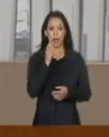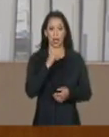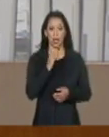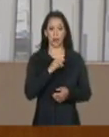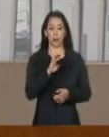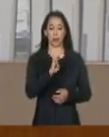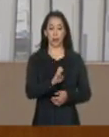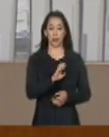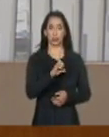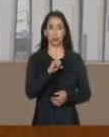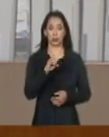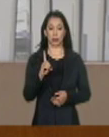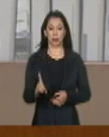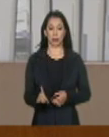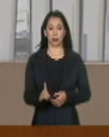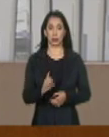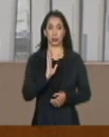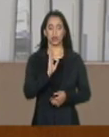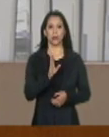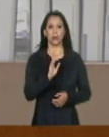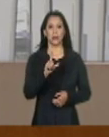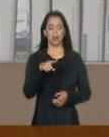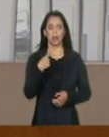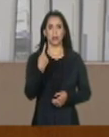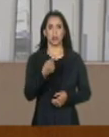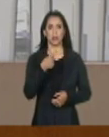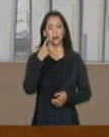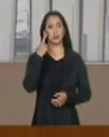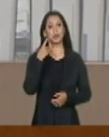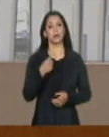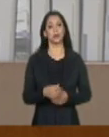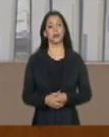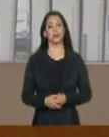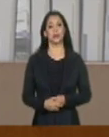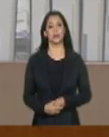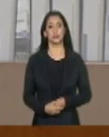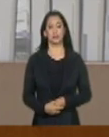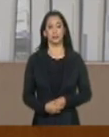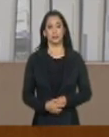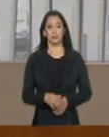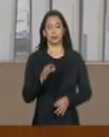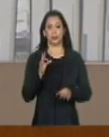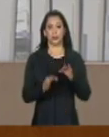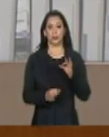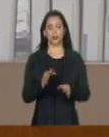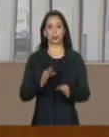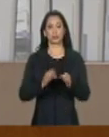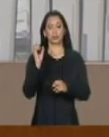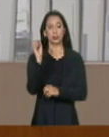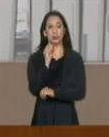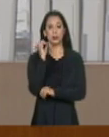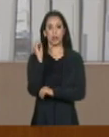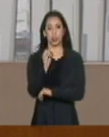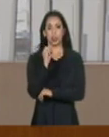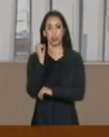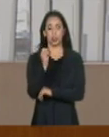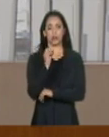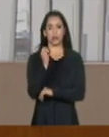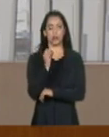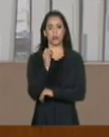declaração, e já deve depois baixar para a Justiça do Estado do Rio Grande do Sul.